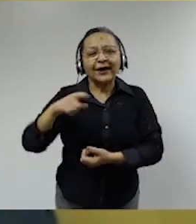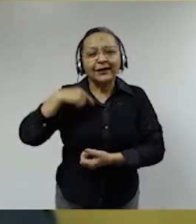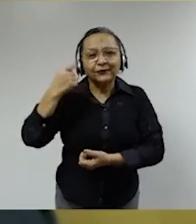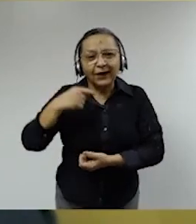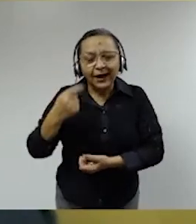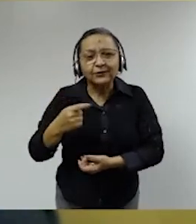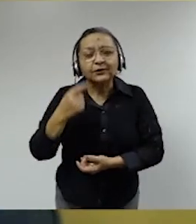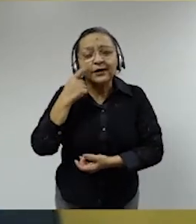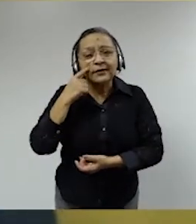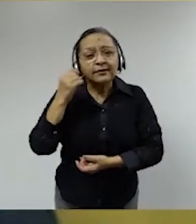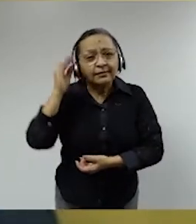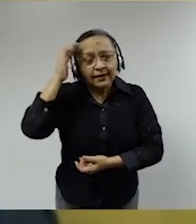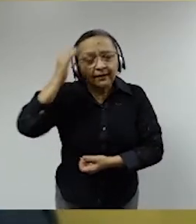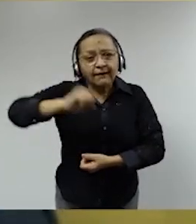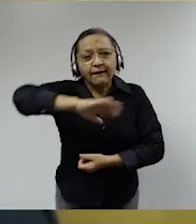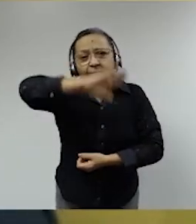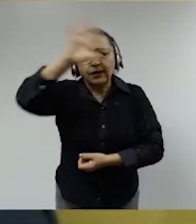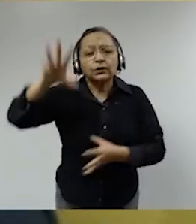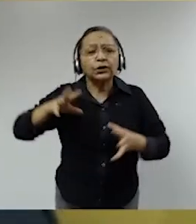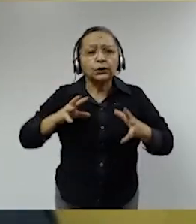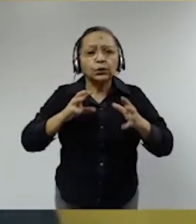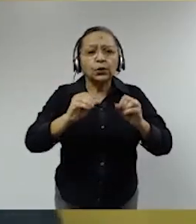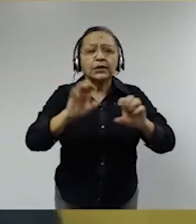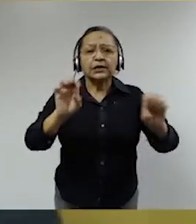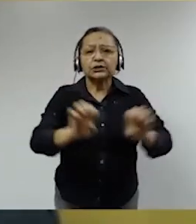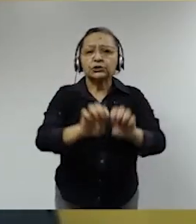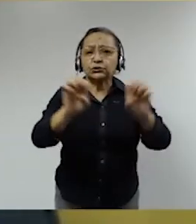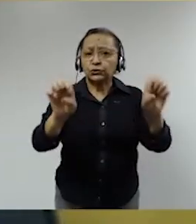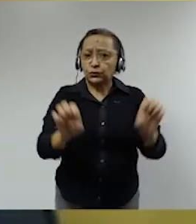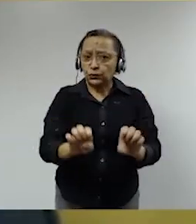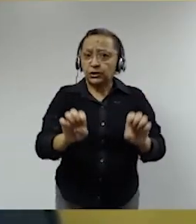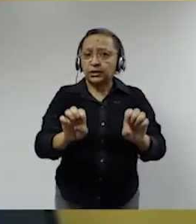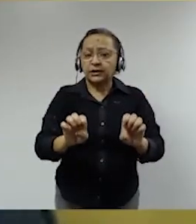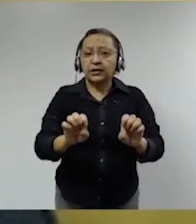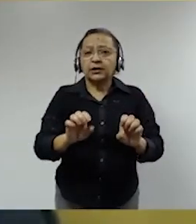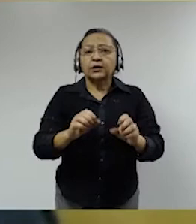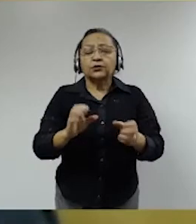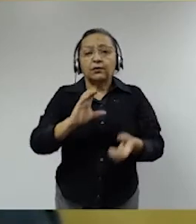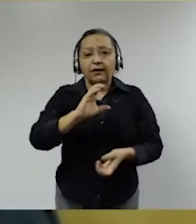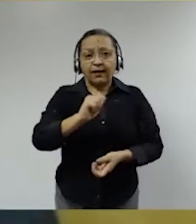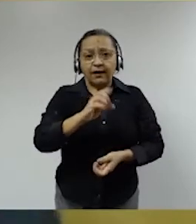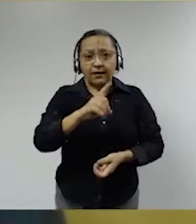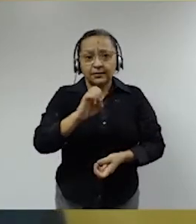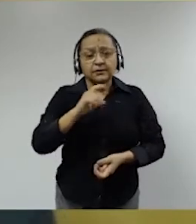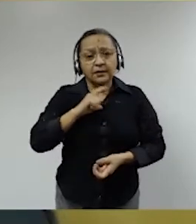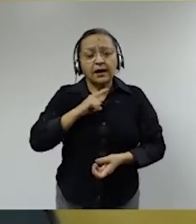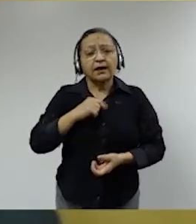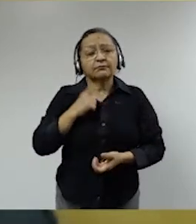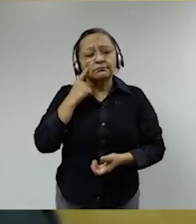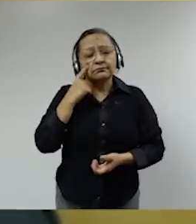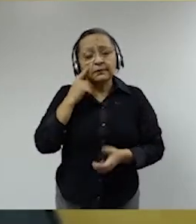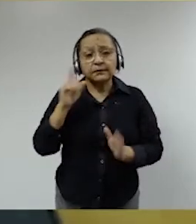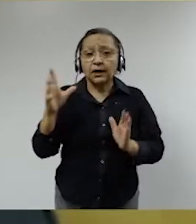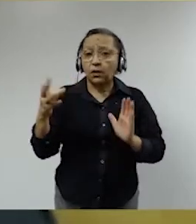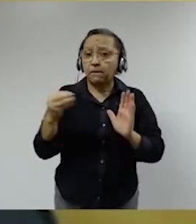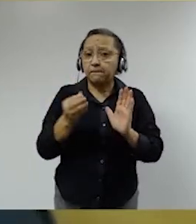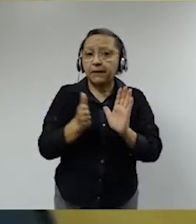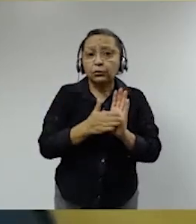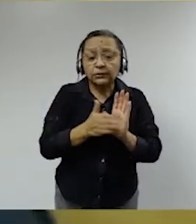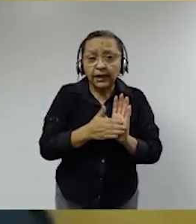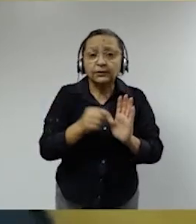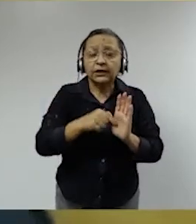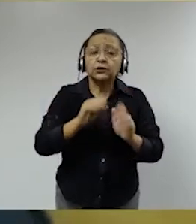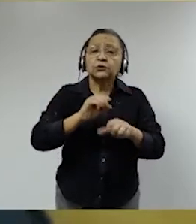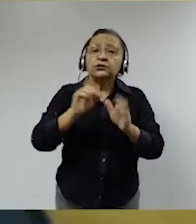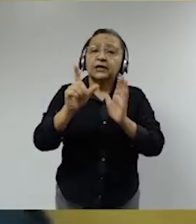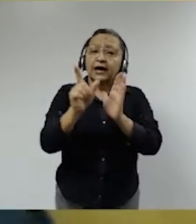está apoiada na proteção à ordem econômica, nos princípios, né, gerais da atividade econômica, nos artigos 170 e seguintes da